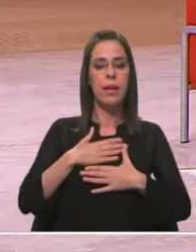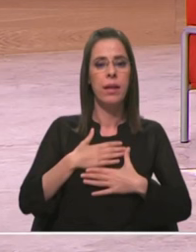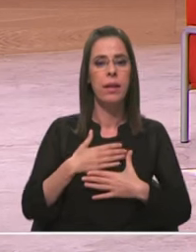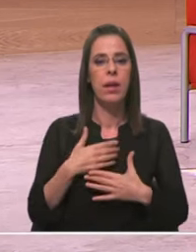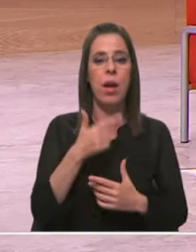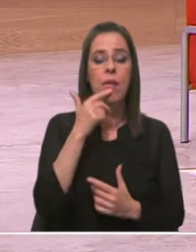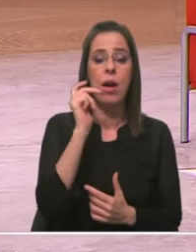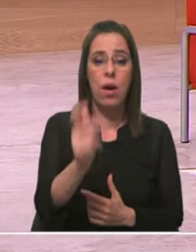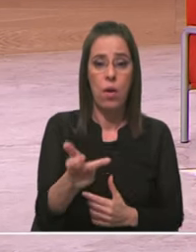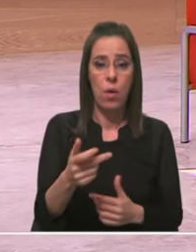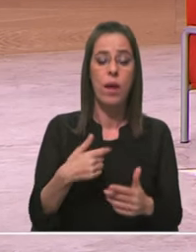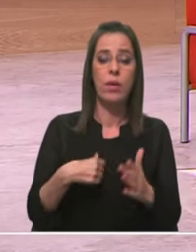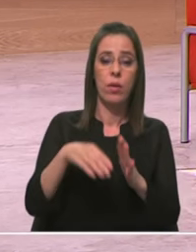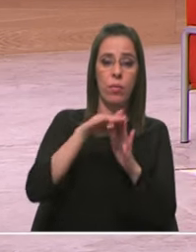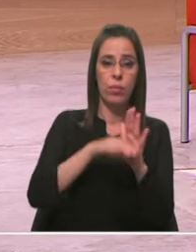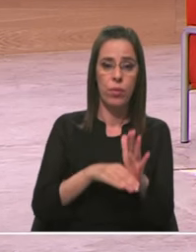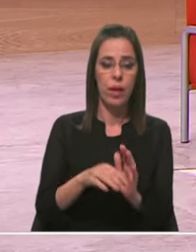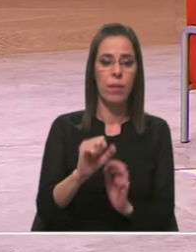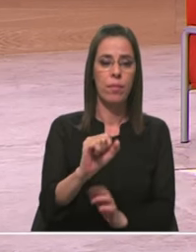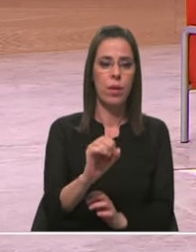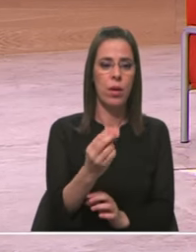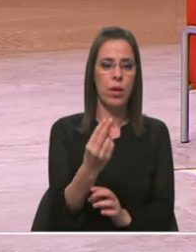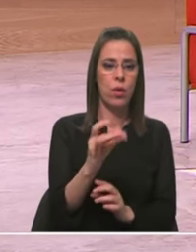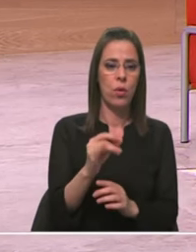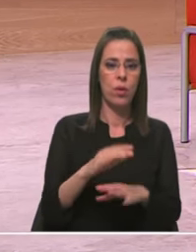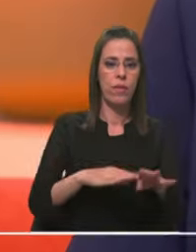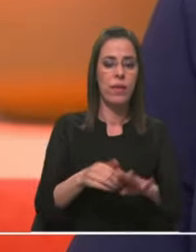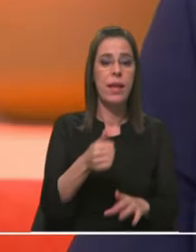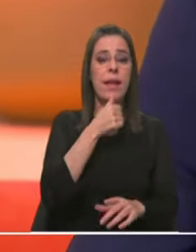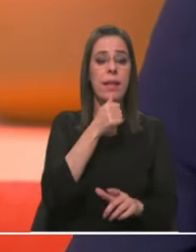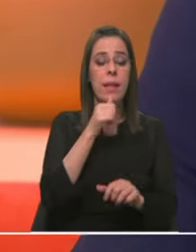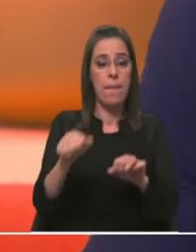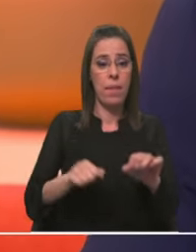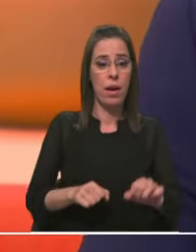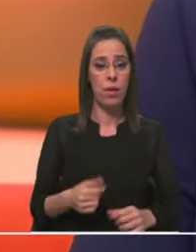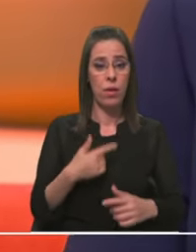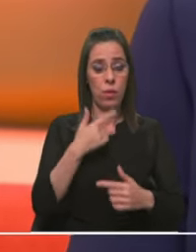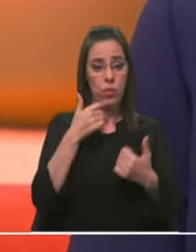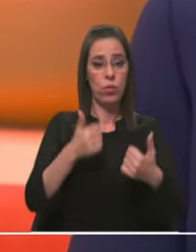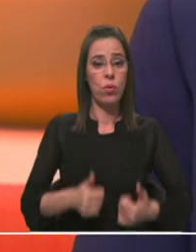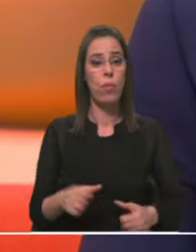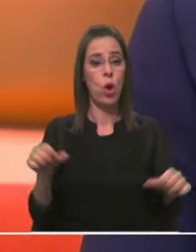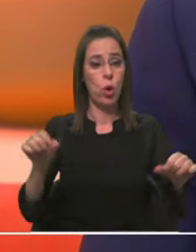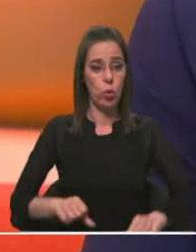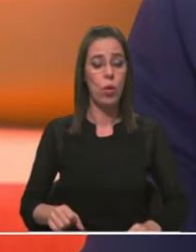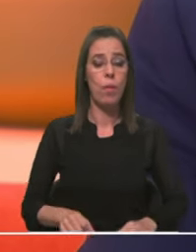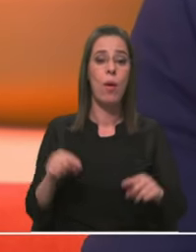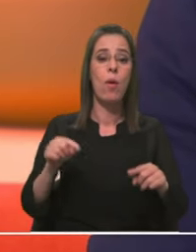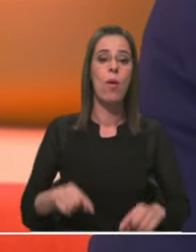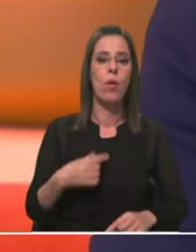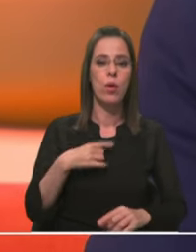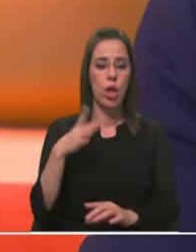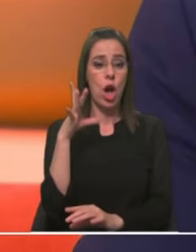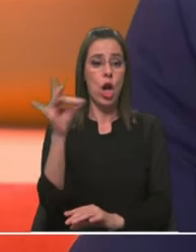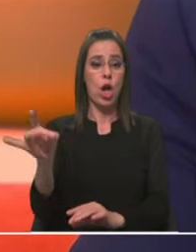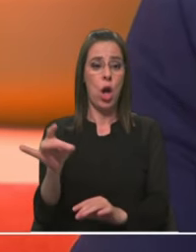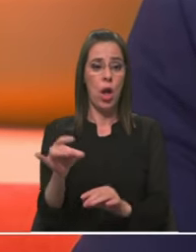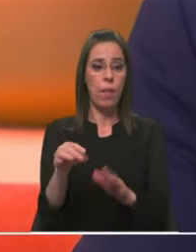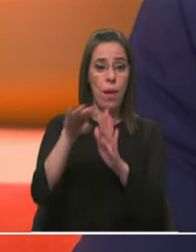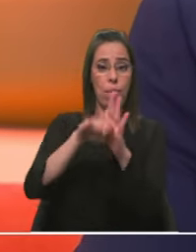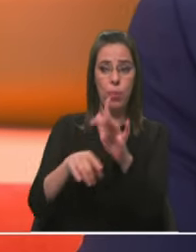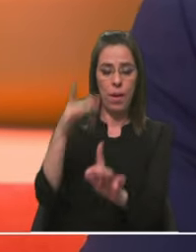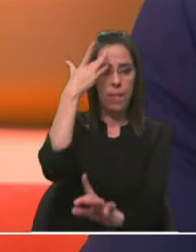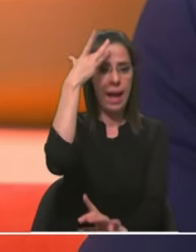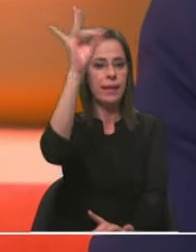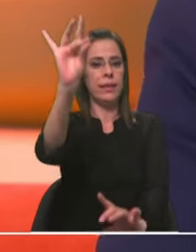durante anos Fiz aquele programa com o goxa em que fazia de maxista portanto fui tão bom tão bom tão mau que hoje em dia colam colam aquele